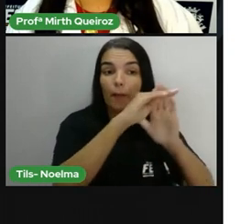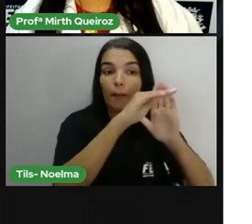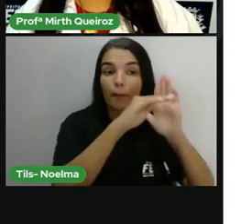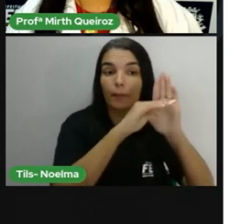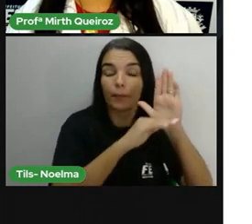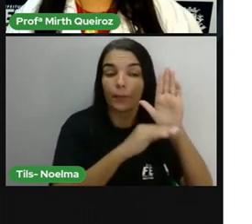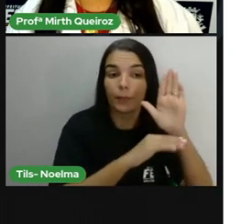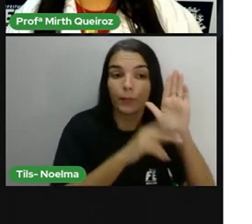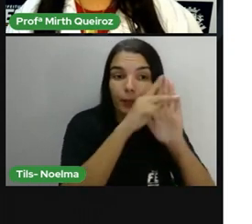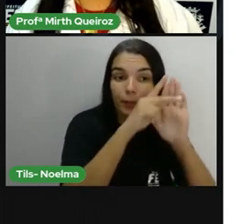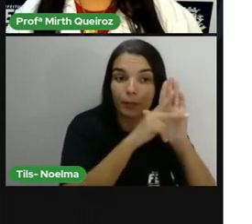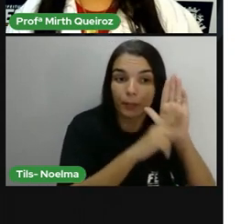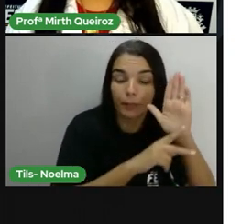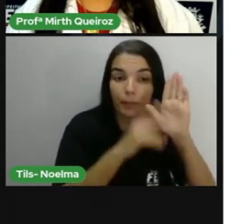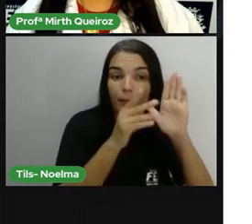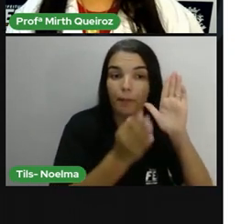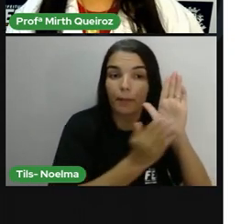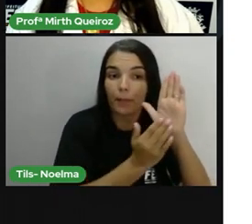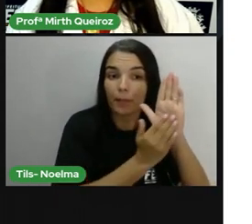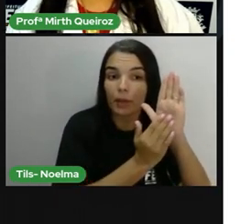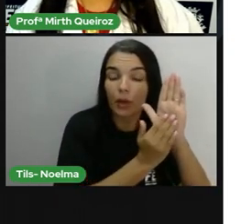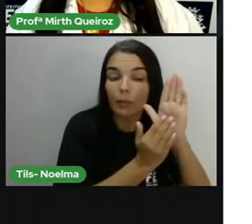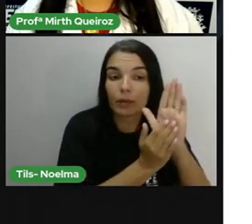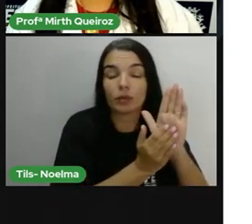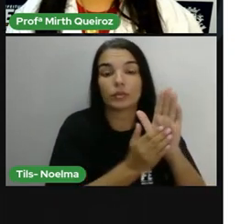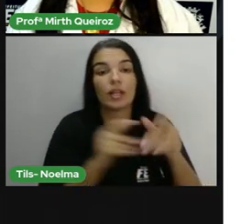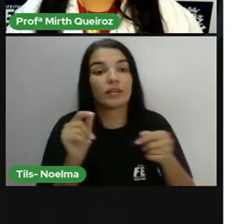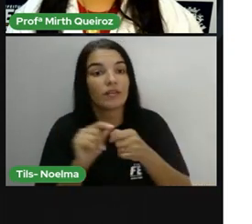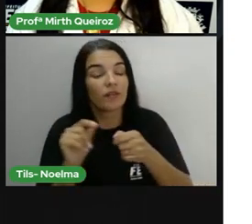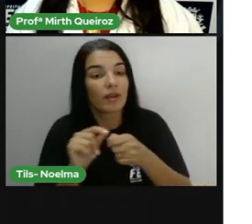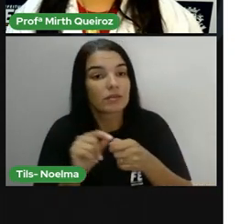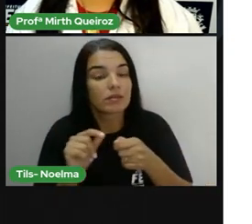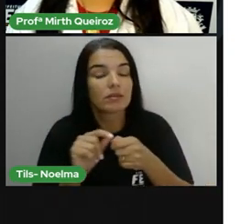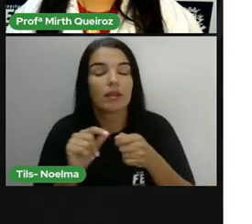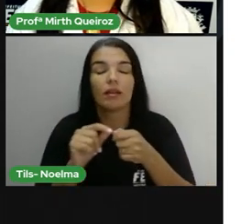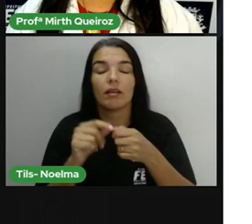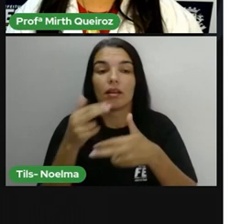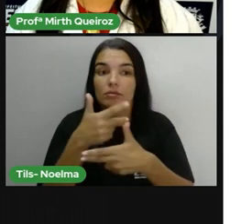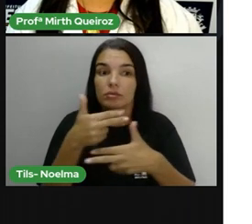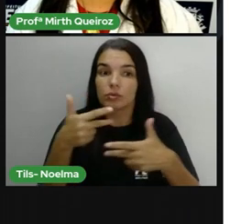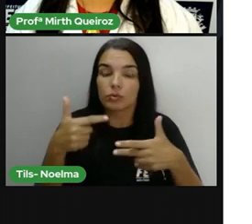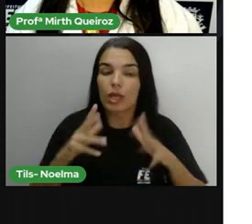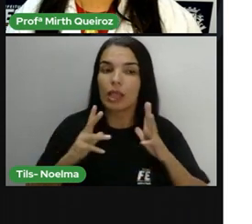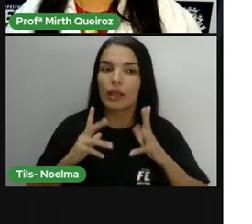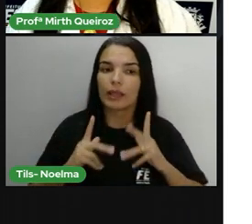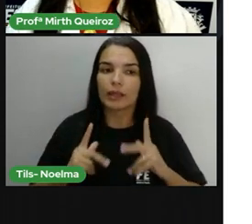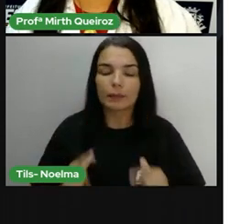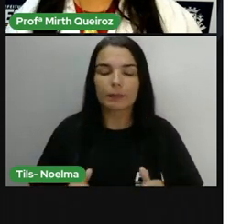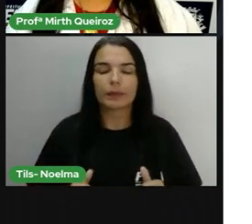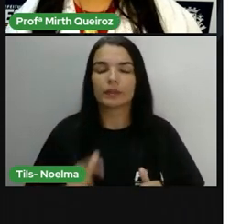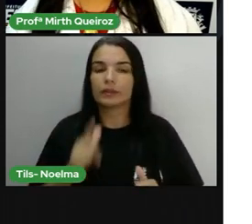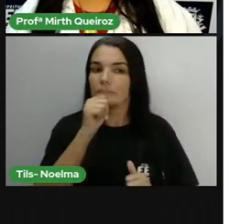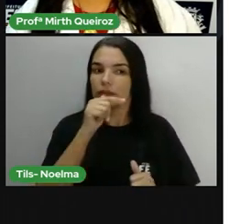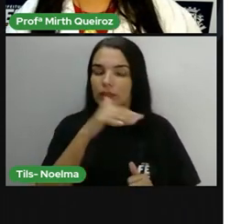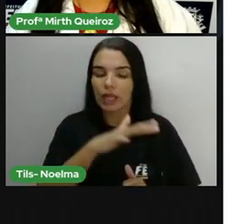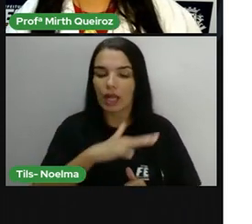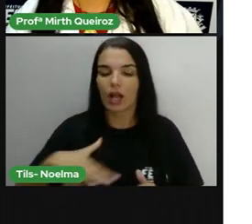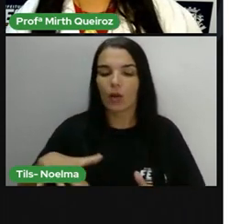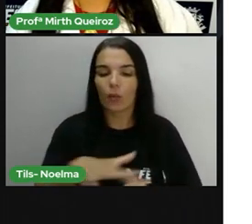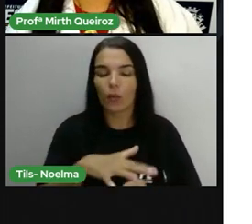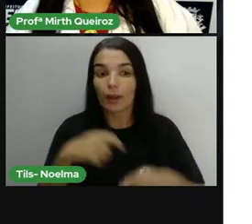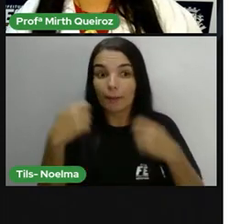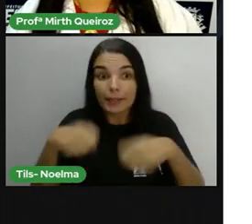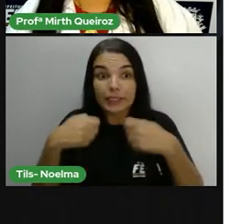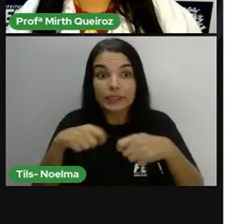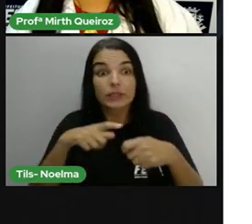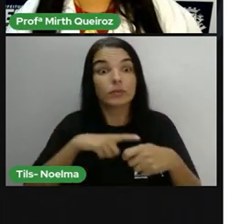não é suficiente, apenas que se realiza esse tipo de projetos, né, de revitalização dessas lagoas, mas é preciso também